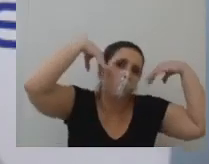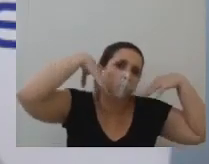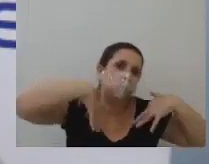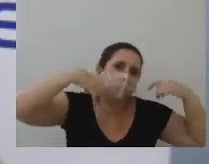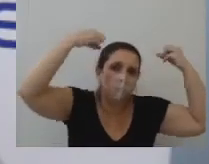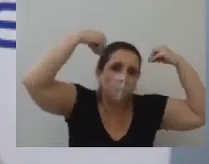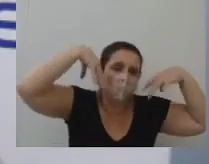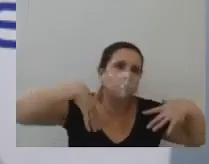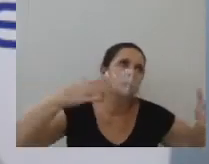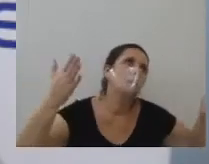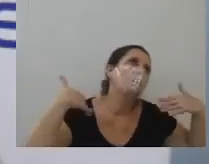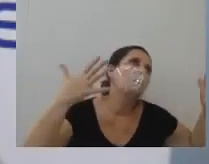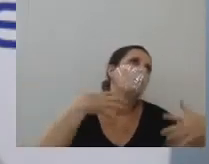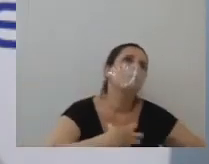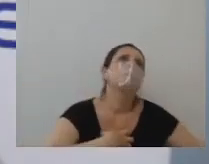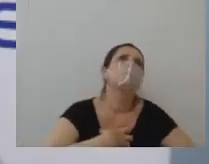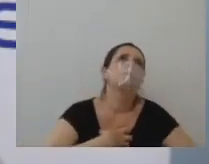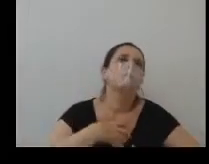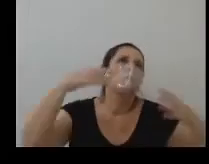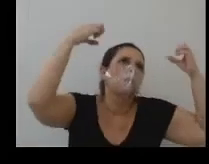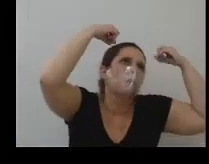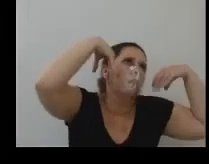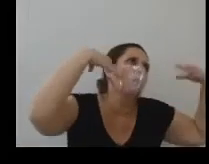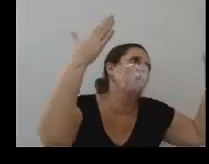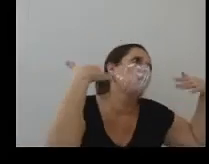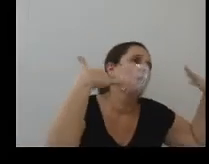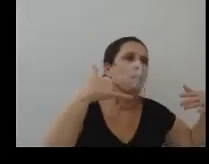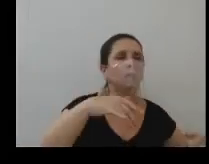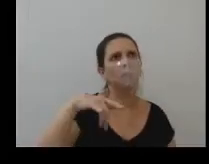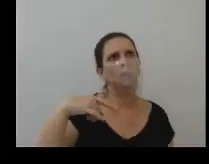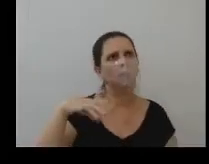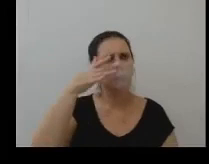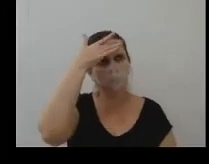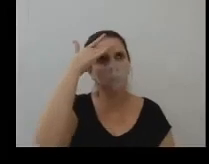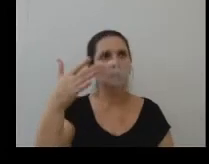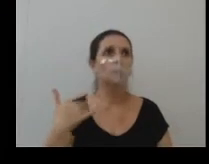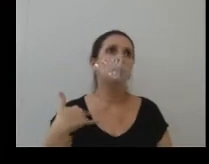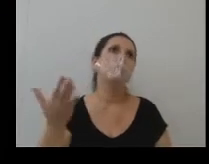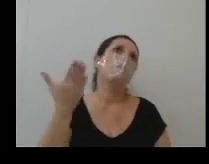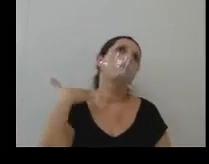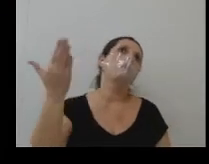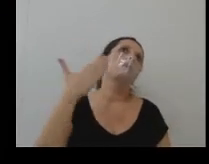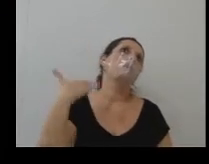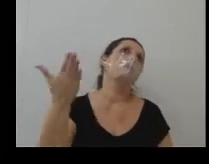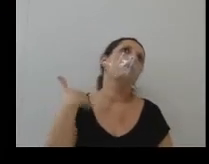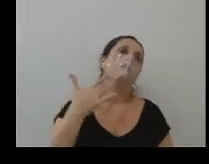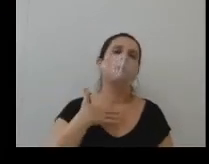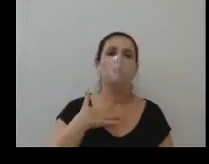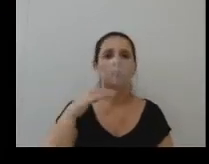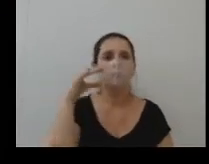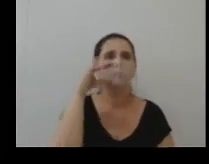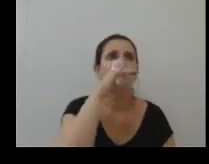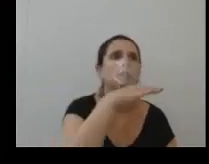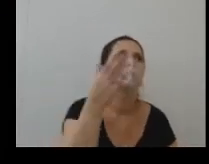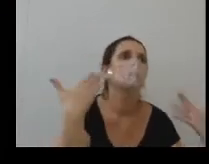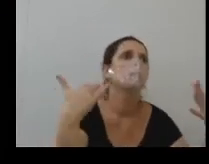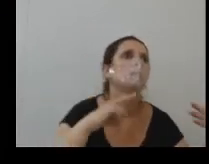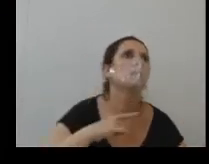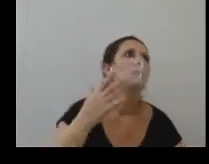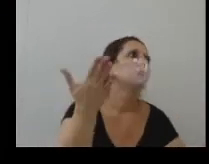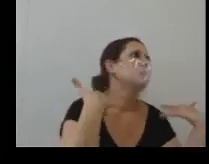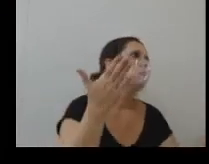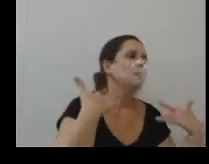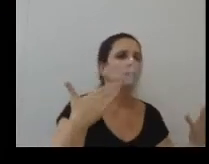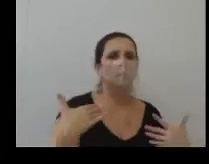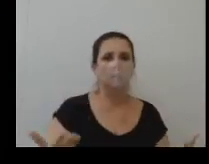uma sensação térmica. É comum a gente ouvir alguém dizendo, olha, tô com calor, hoje tá um calor